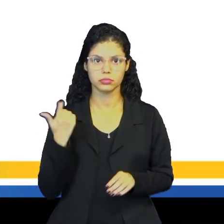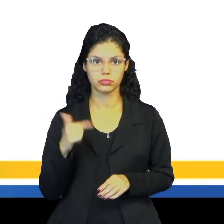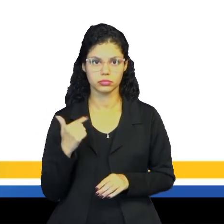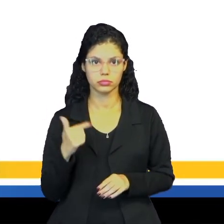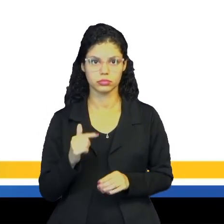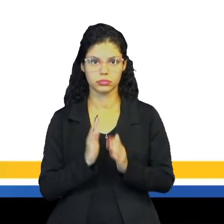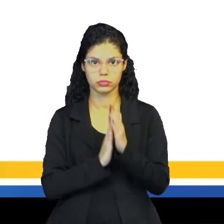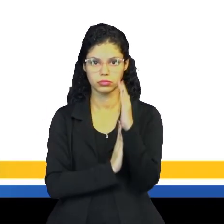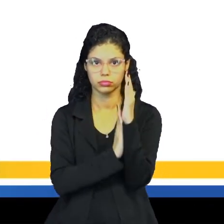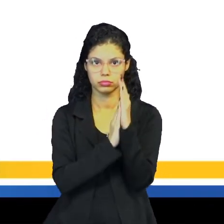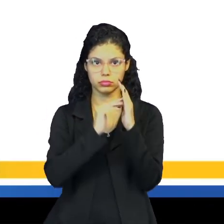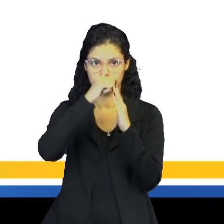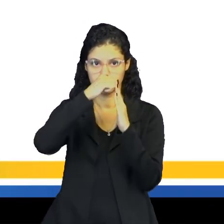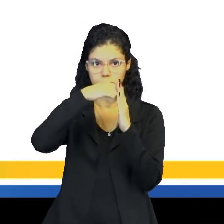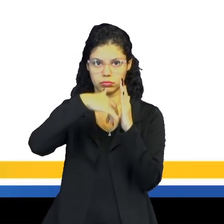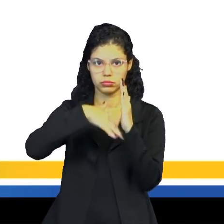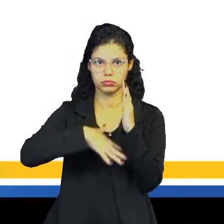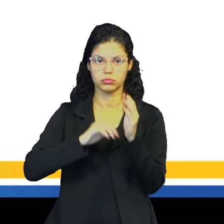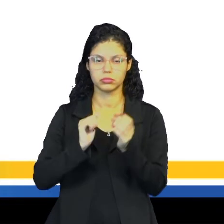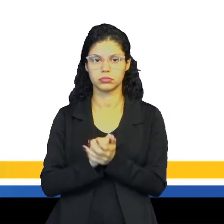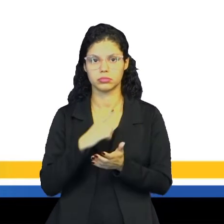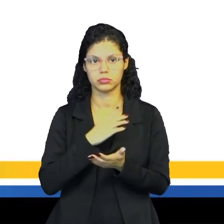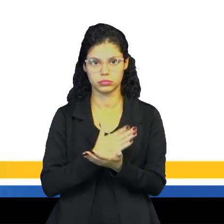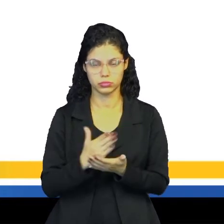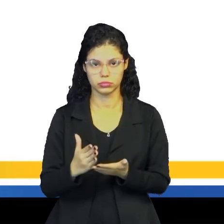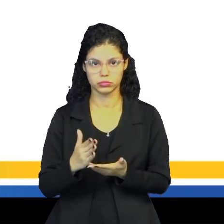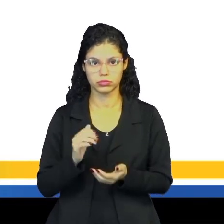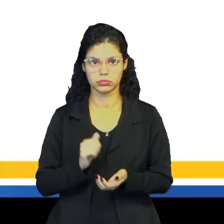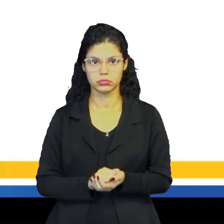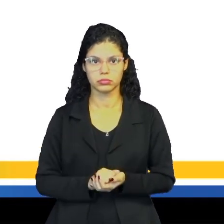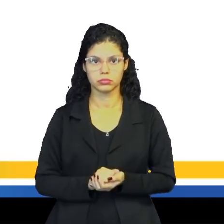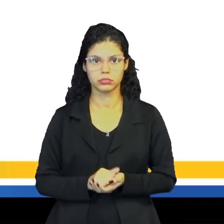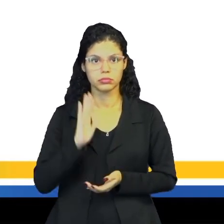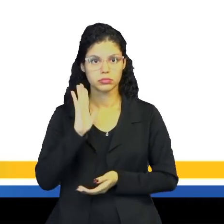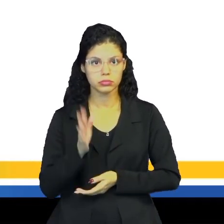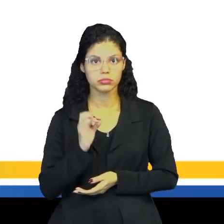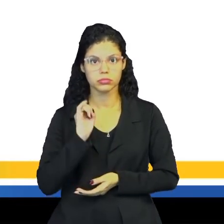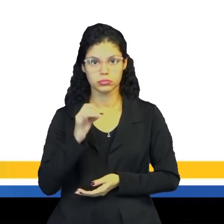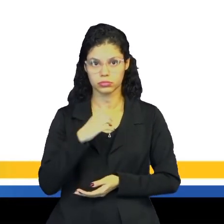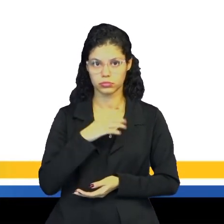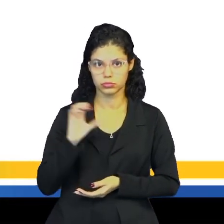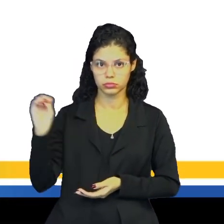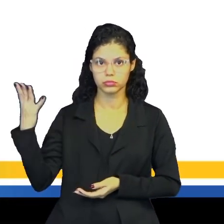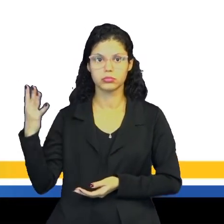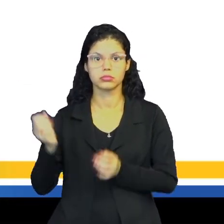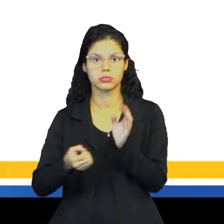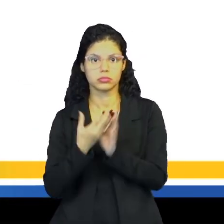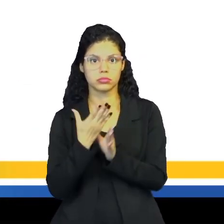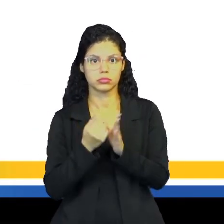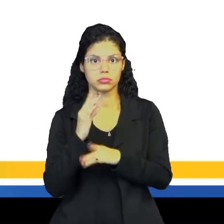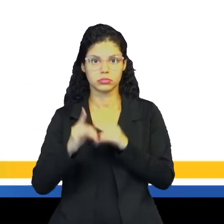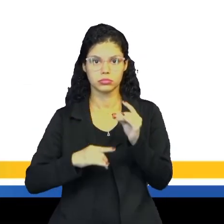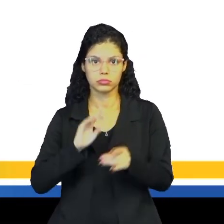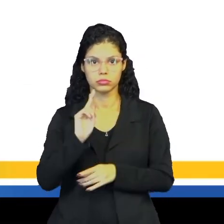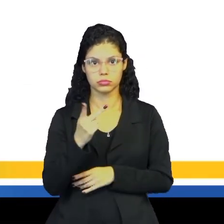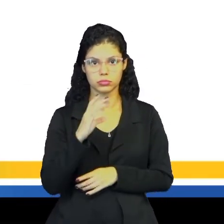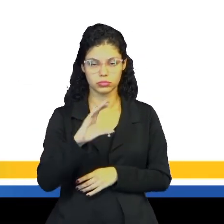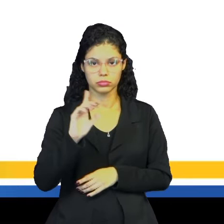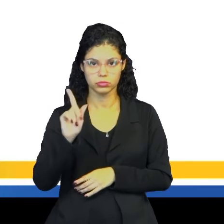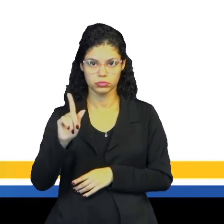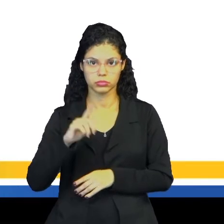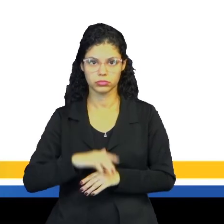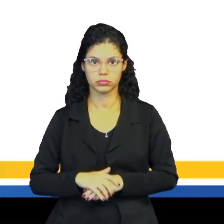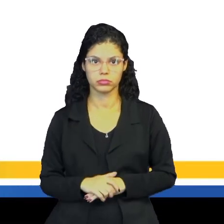o revestimento do útero é eliminado, resultando no início da menstruação e novo ciclo. Já se houver a fecundação, começa a produção do